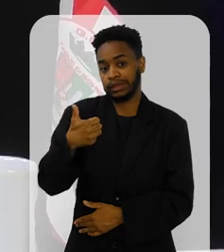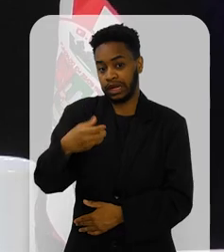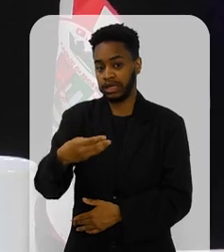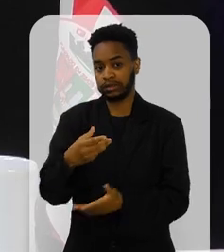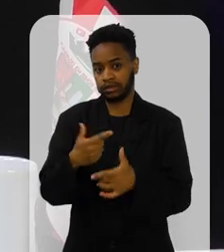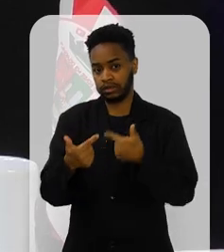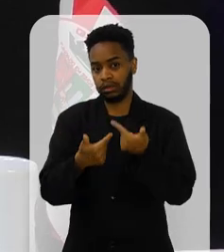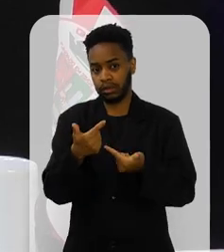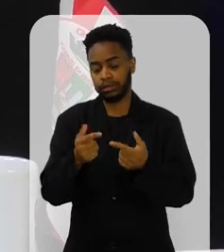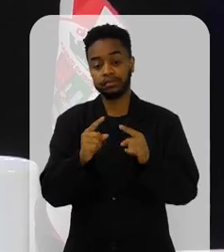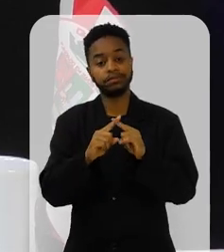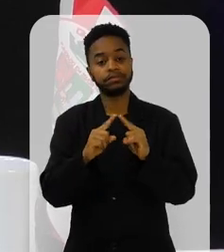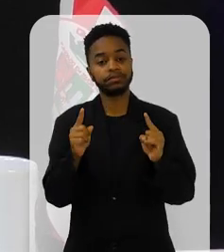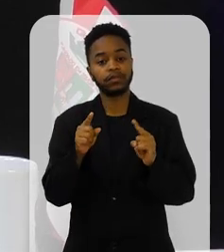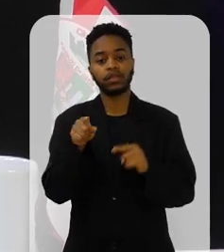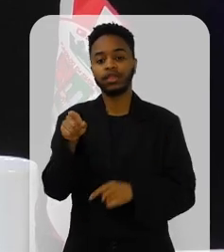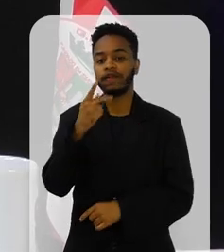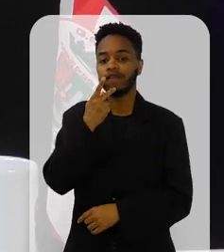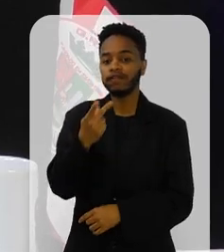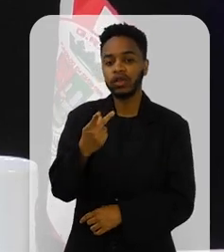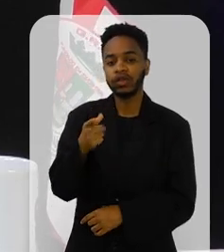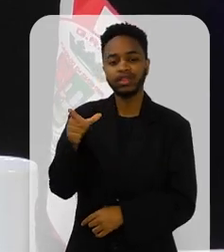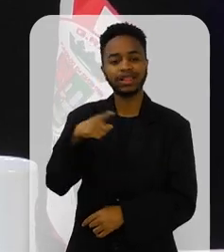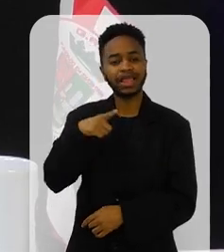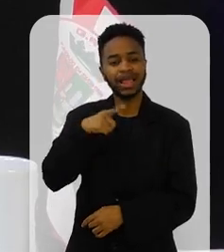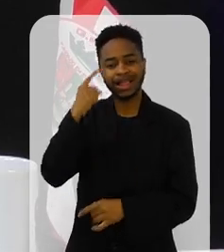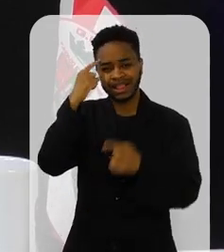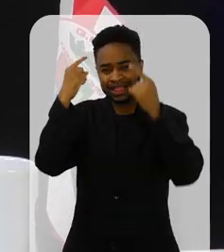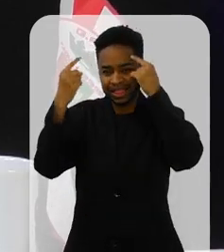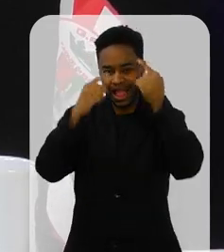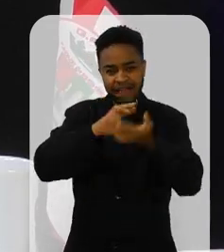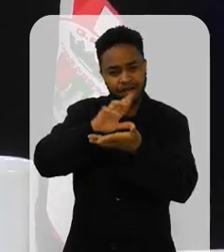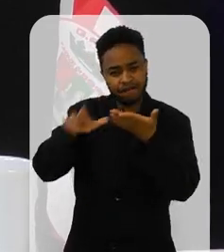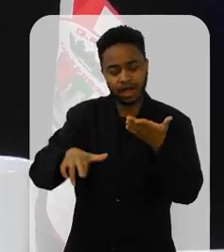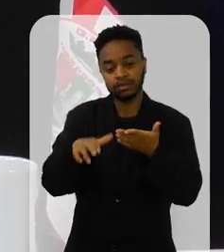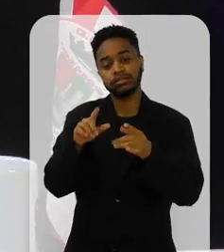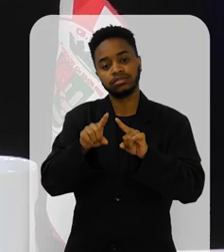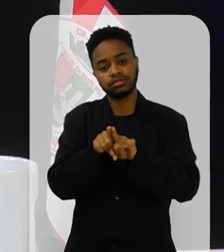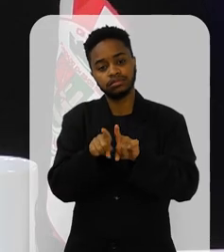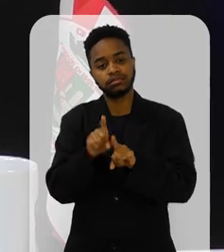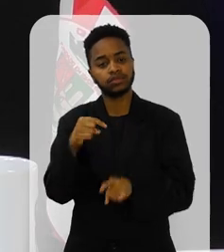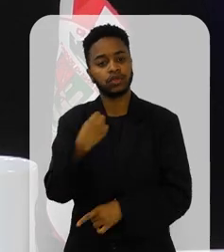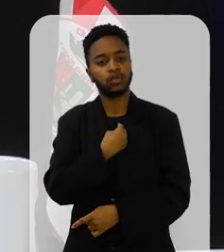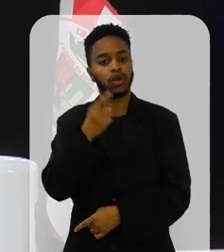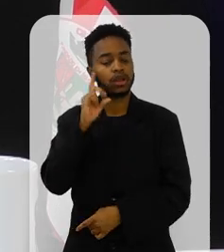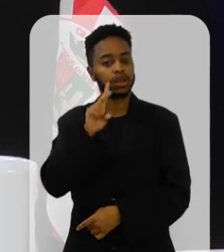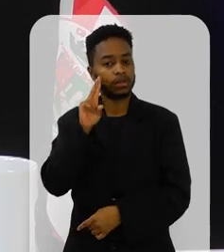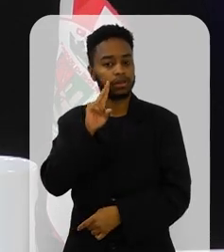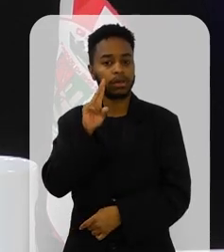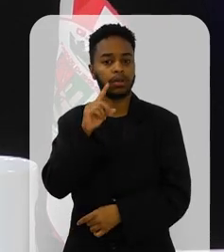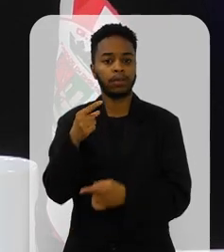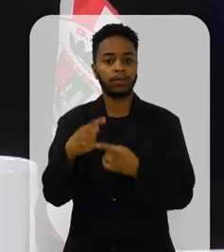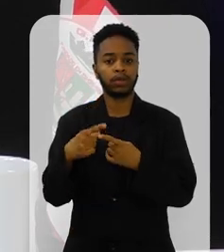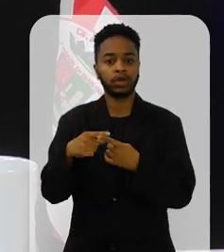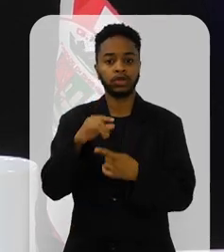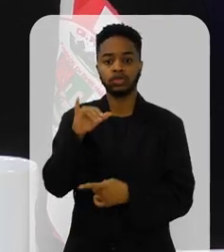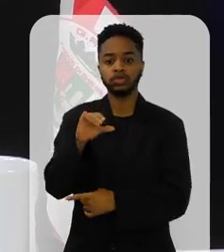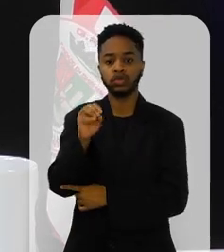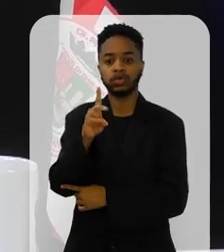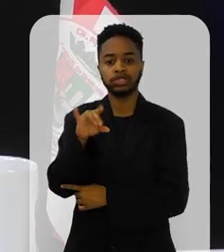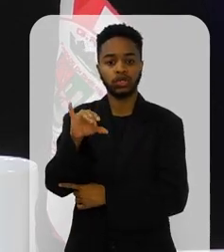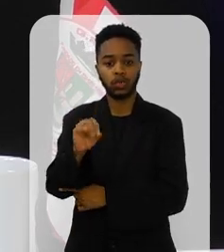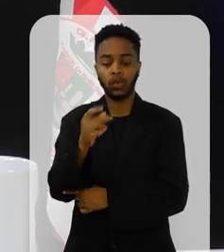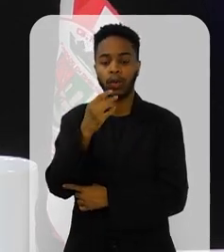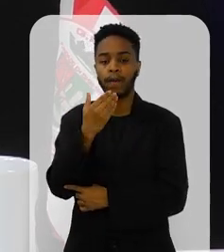enfim. Mas João, que você falou que tinha uma estacada, e nós relembramos disso, ele